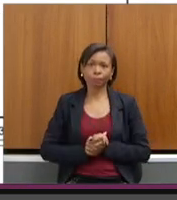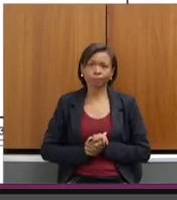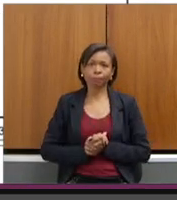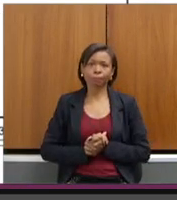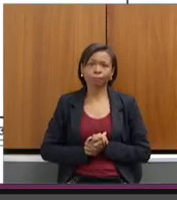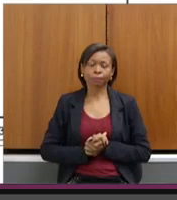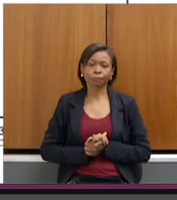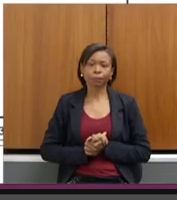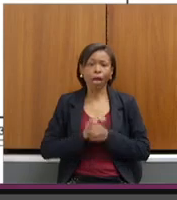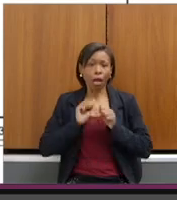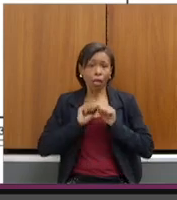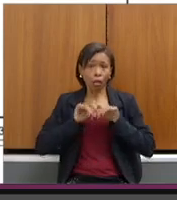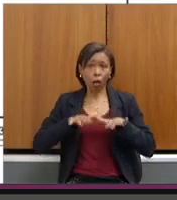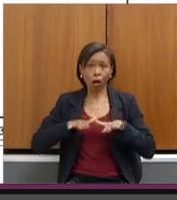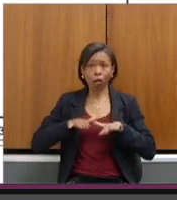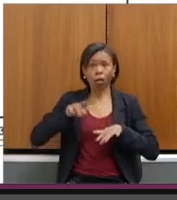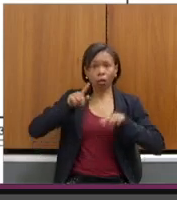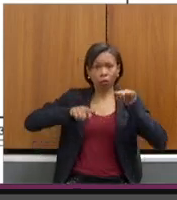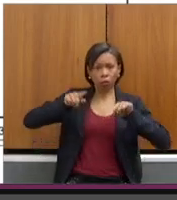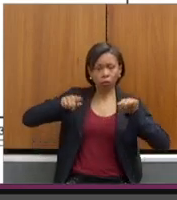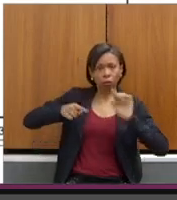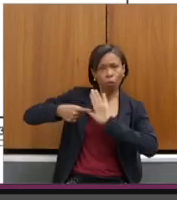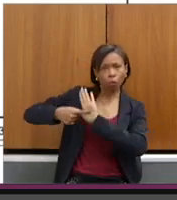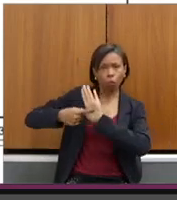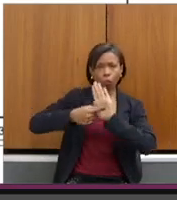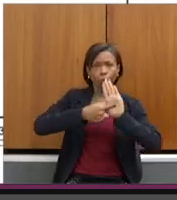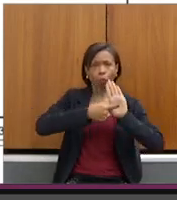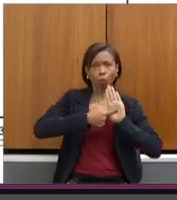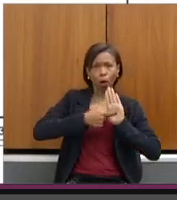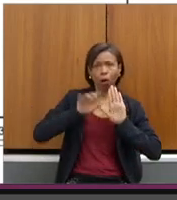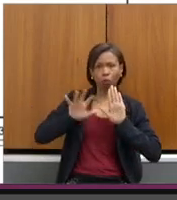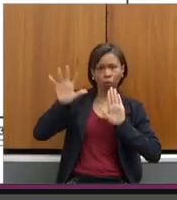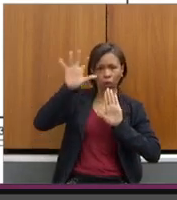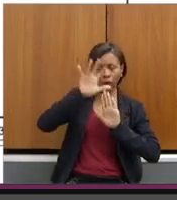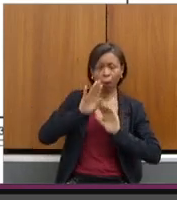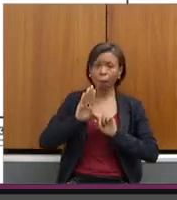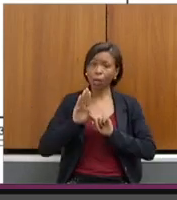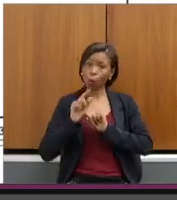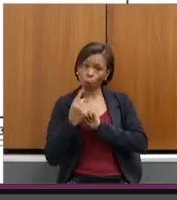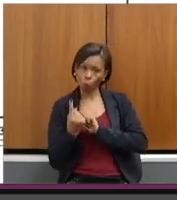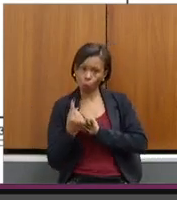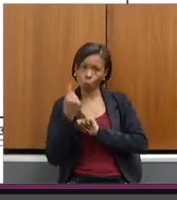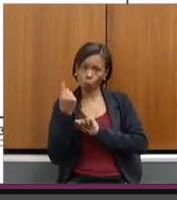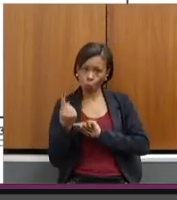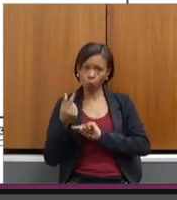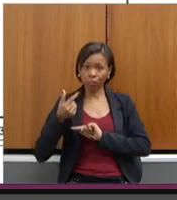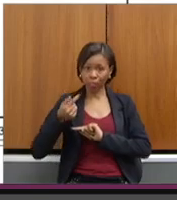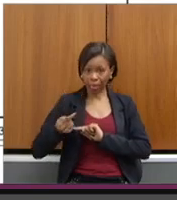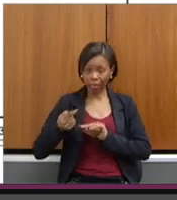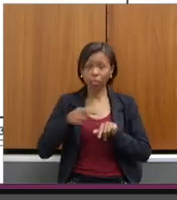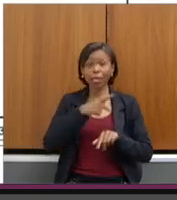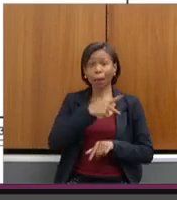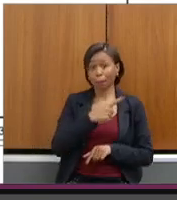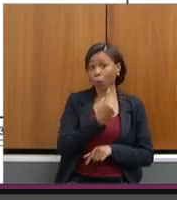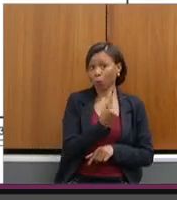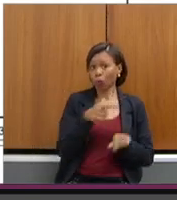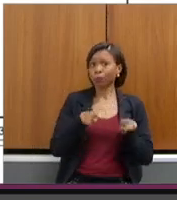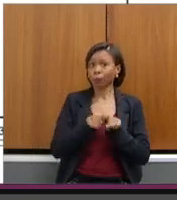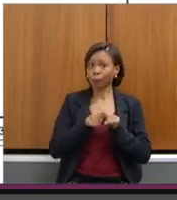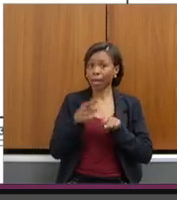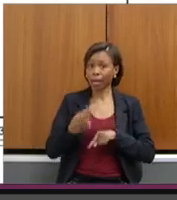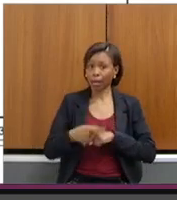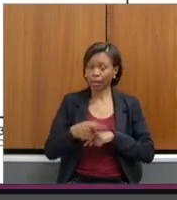essa projeção ela mostra as distribuições que nós temos tanto da BBB 17 quanto da P1 no estado